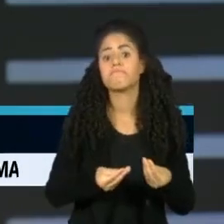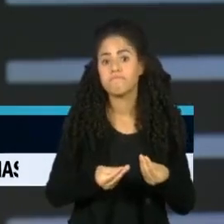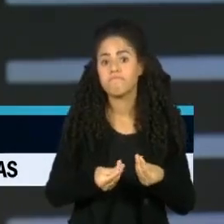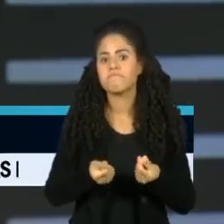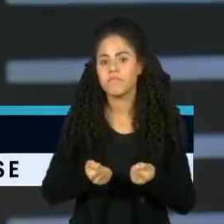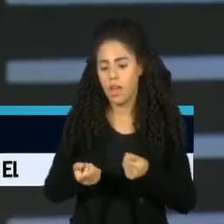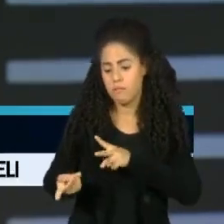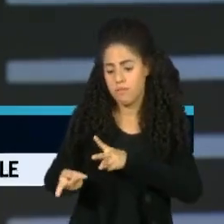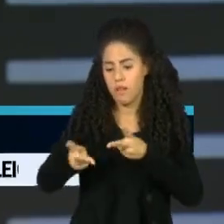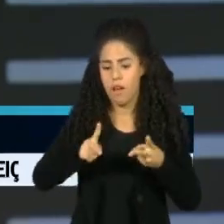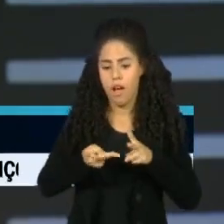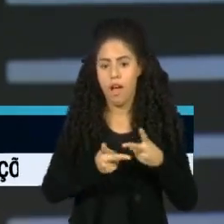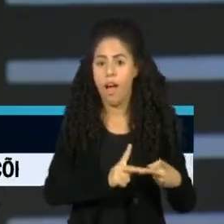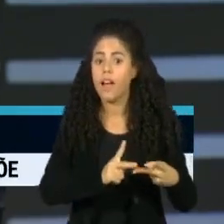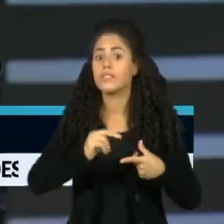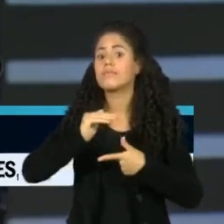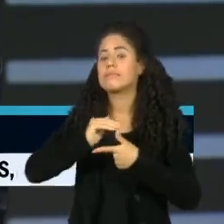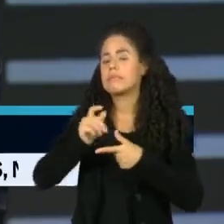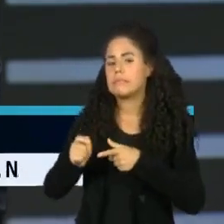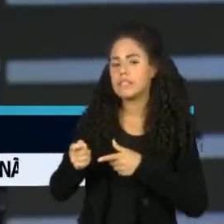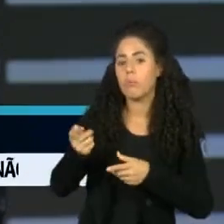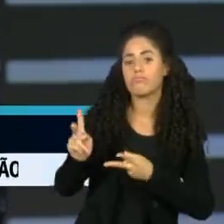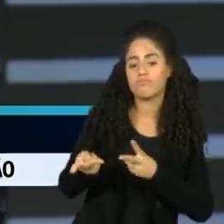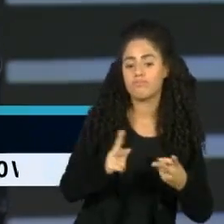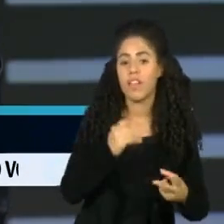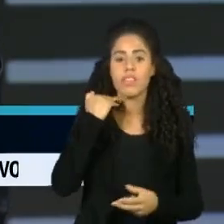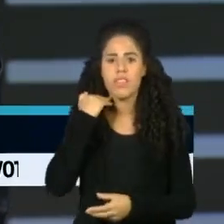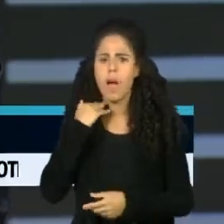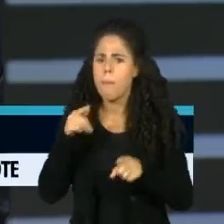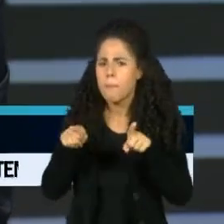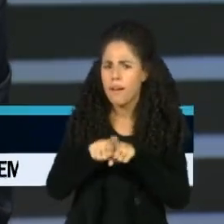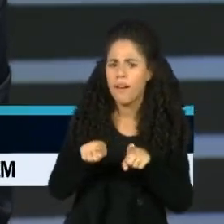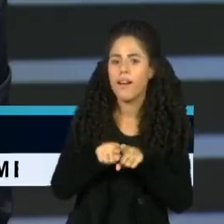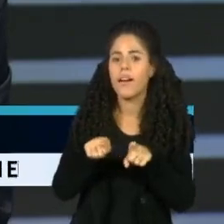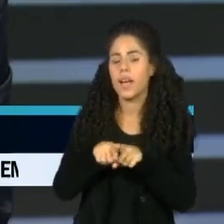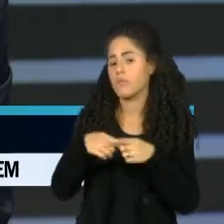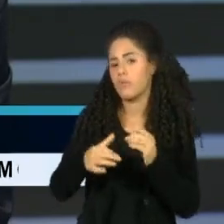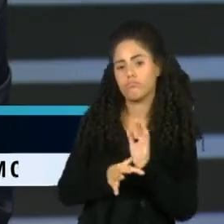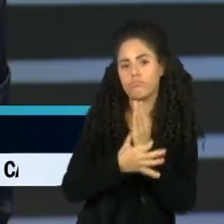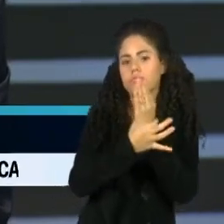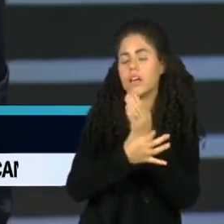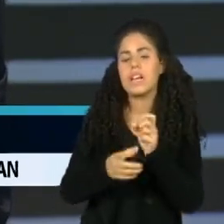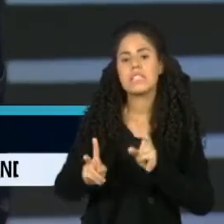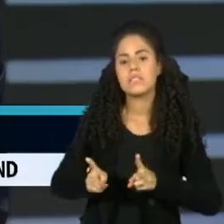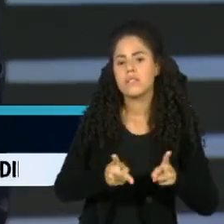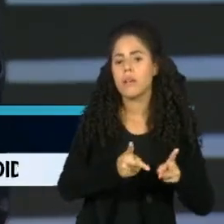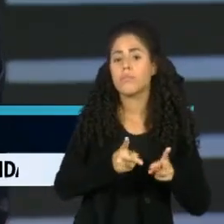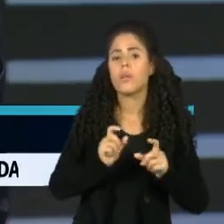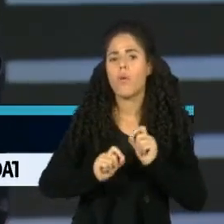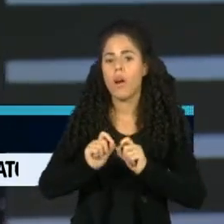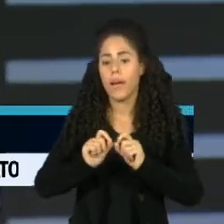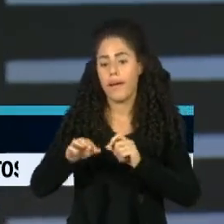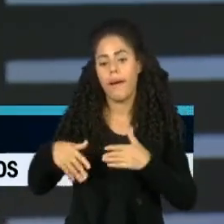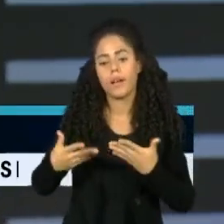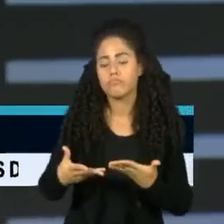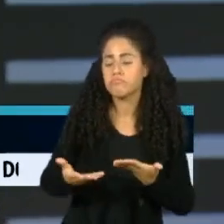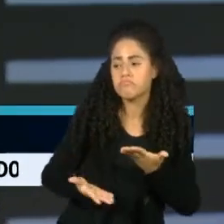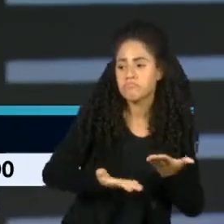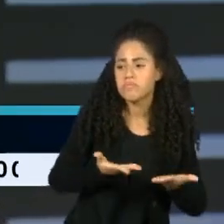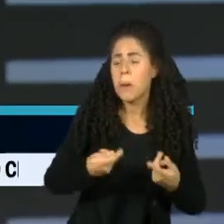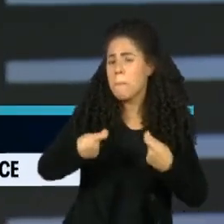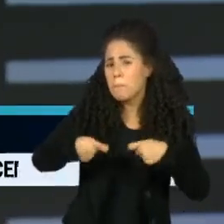de transação digital, quer dizer, em vez qualquer tipo de garantia, né? Então, não há necessidade